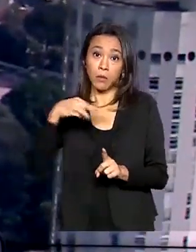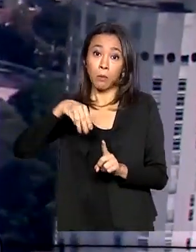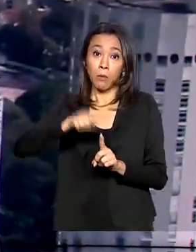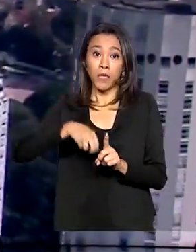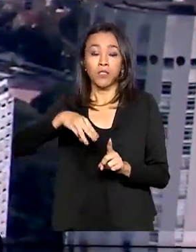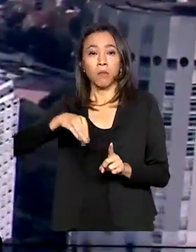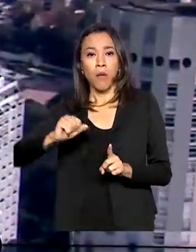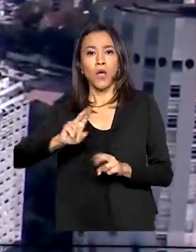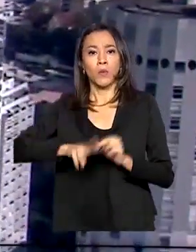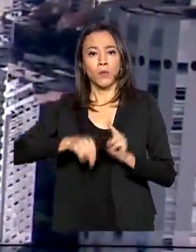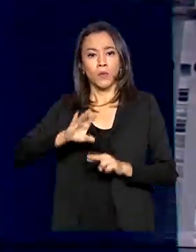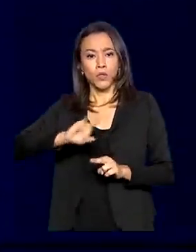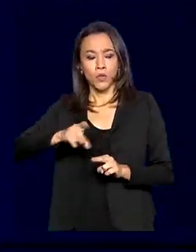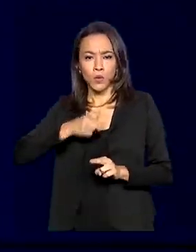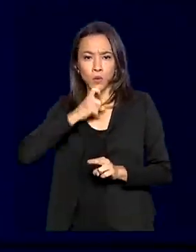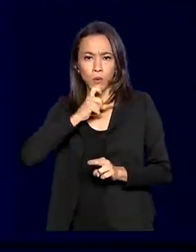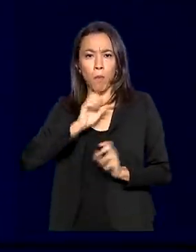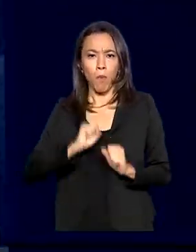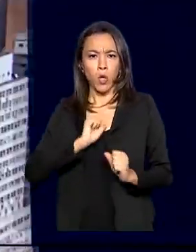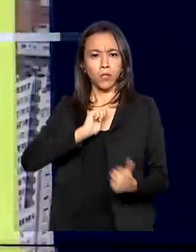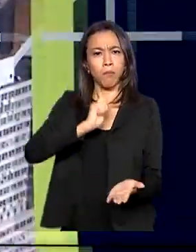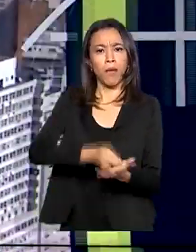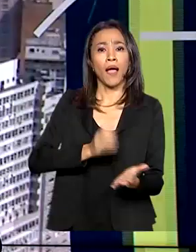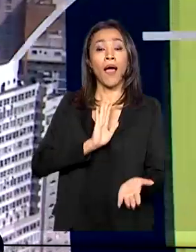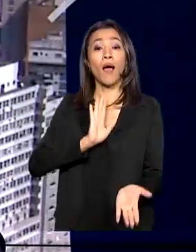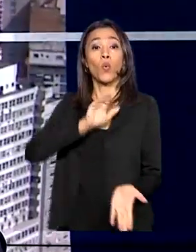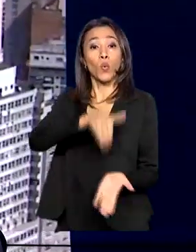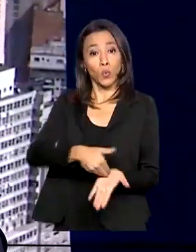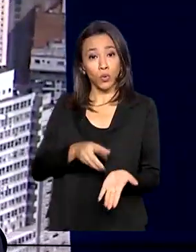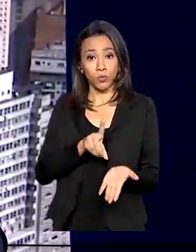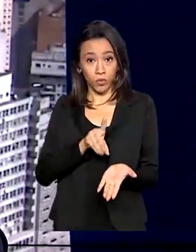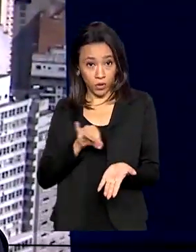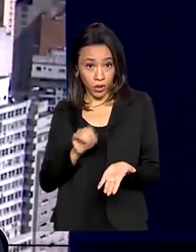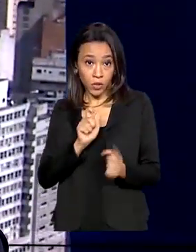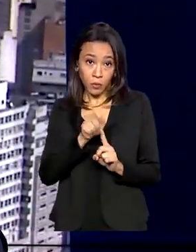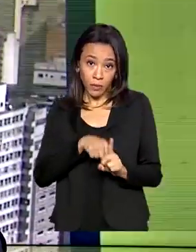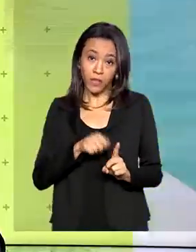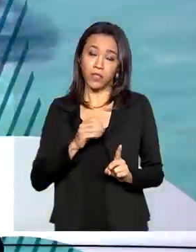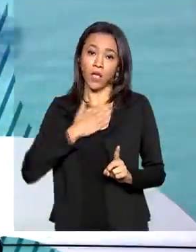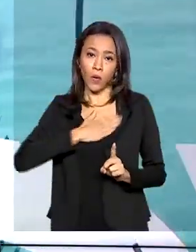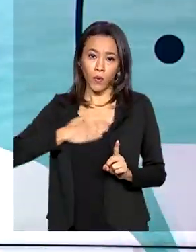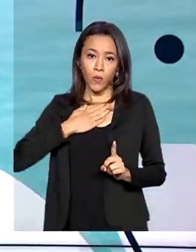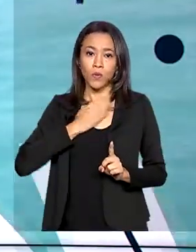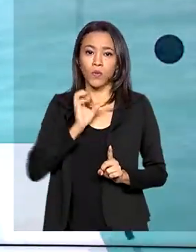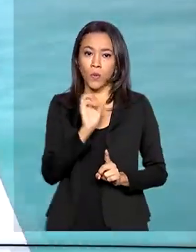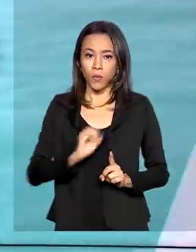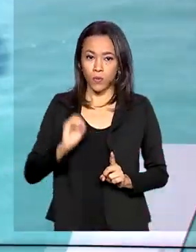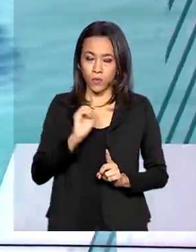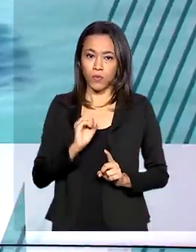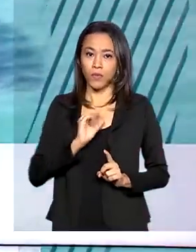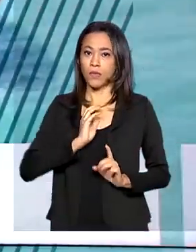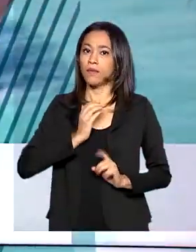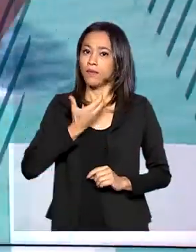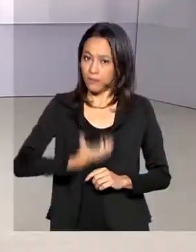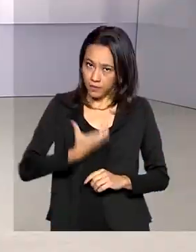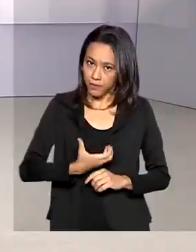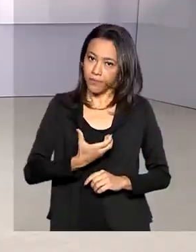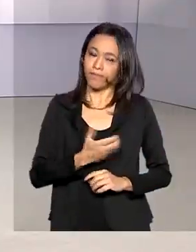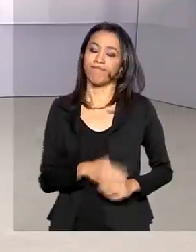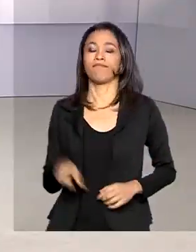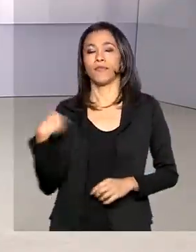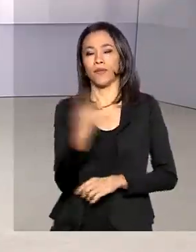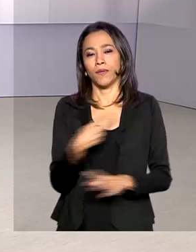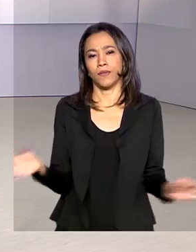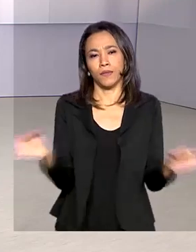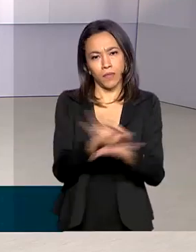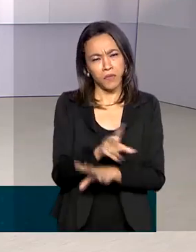pagamentos poderão ser feitos até o último dia útil dos meses de agosto, outubro e dezembro. A gente